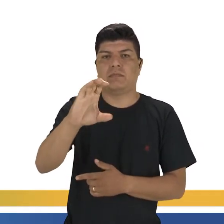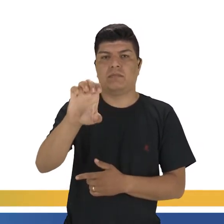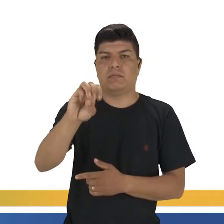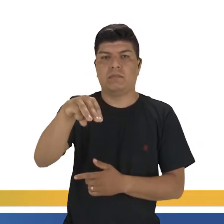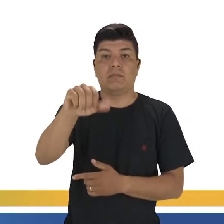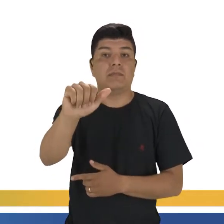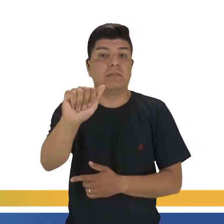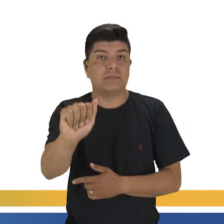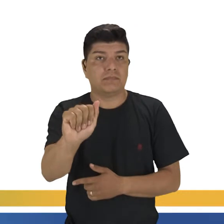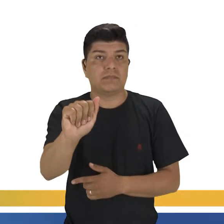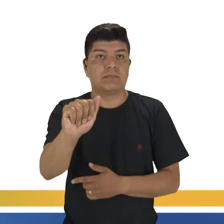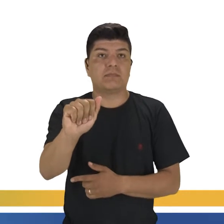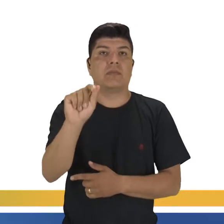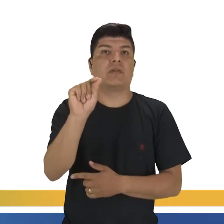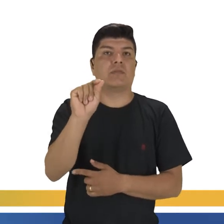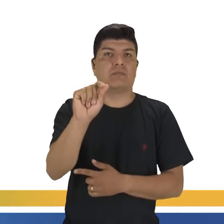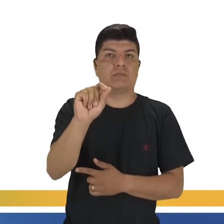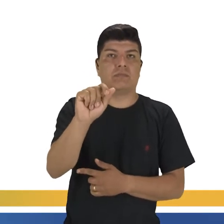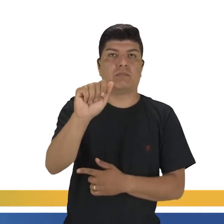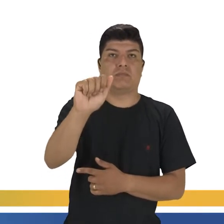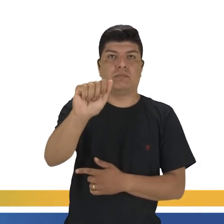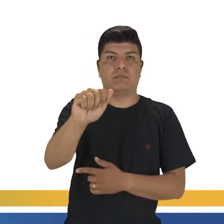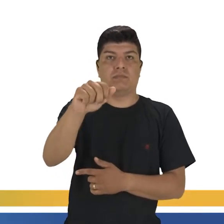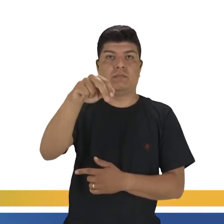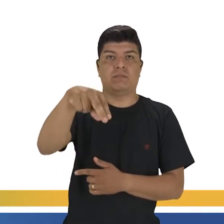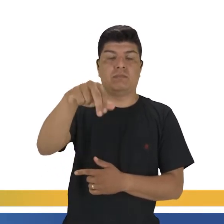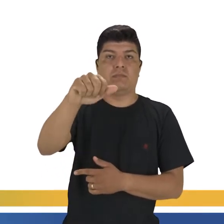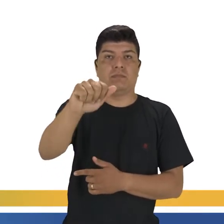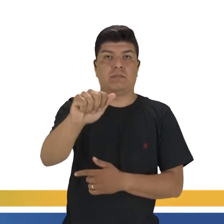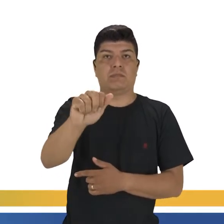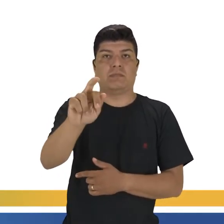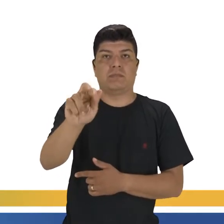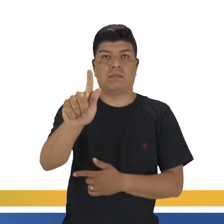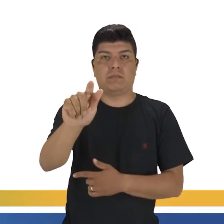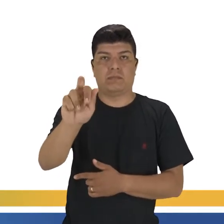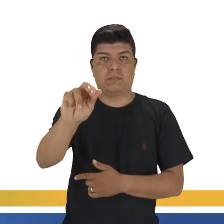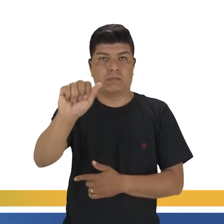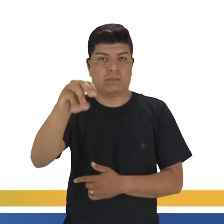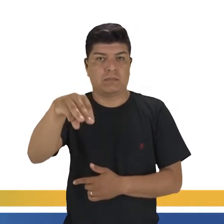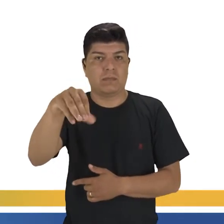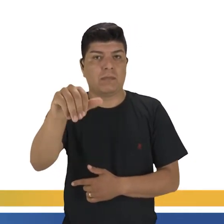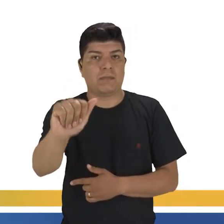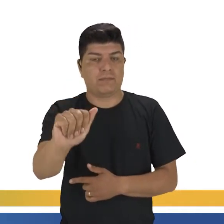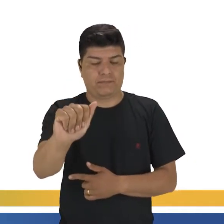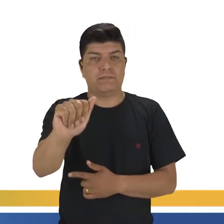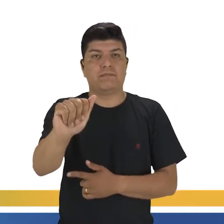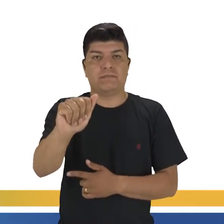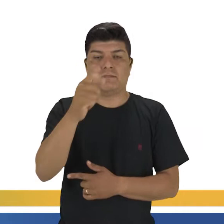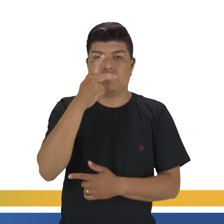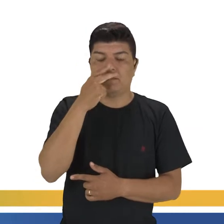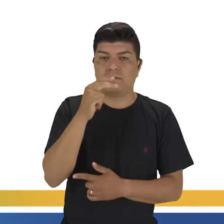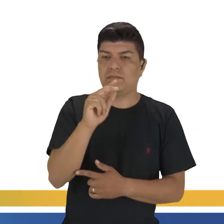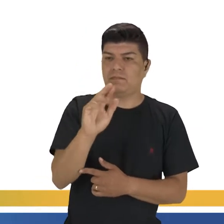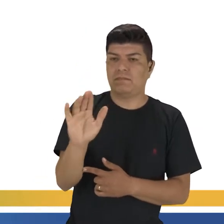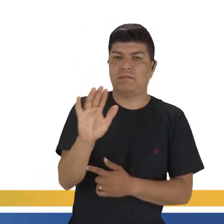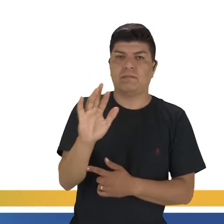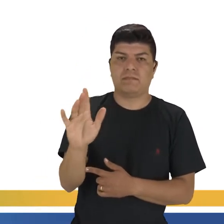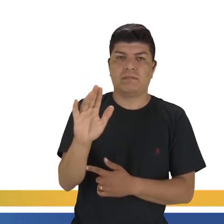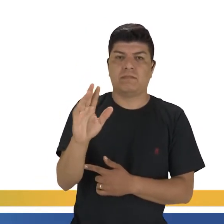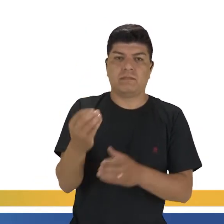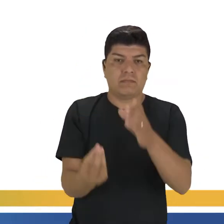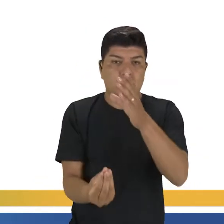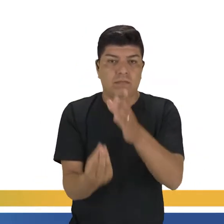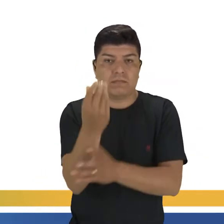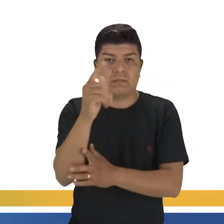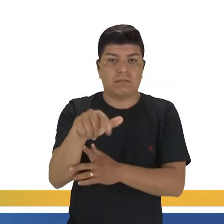anagrama. O que é um anagrama? É quando há mistura de letras, intercalando essas letras para formar um outro